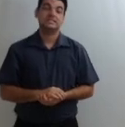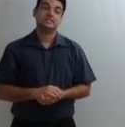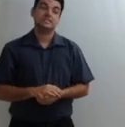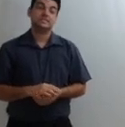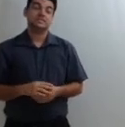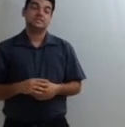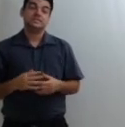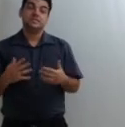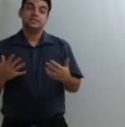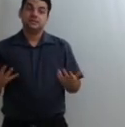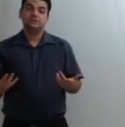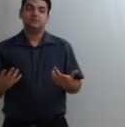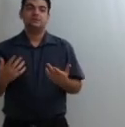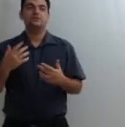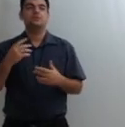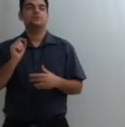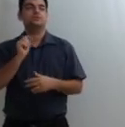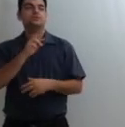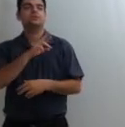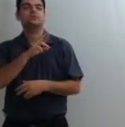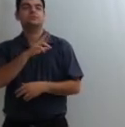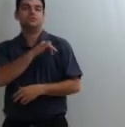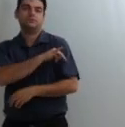No Rio de Janeiro, o